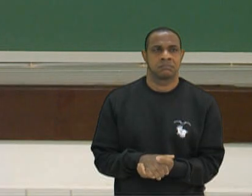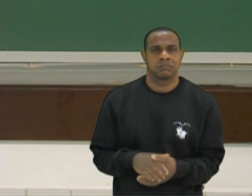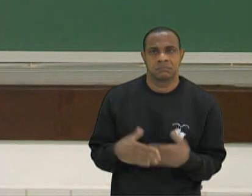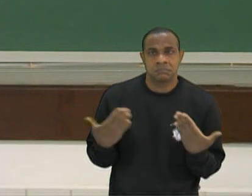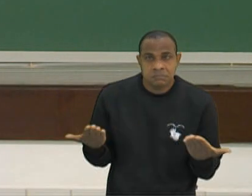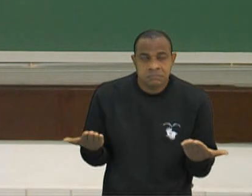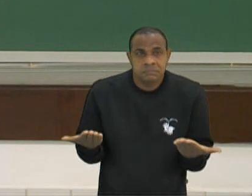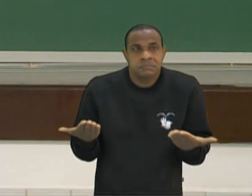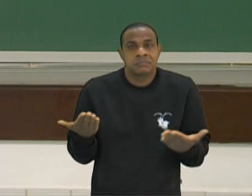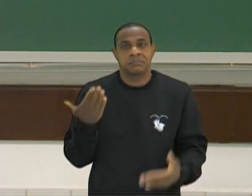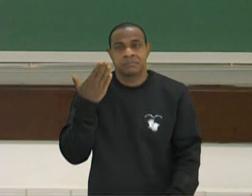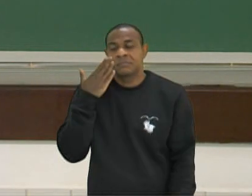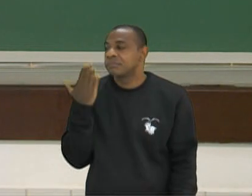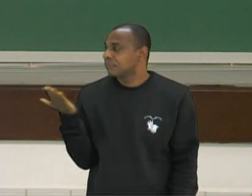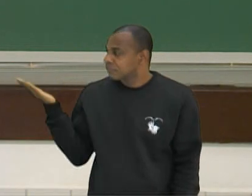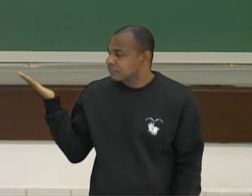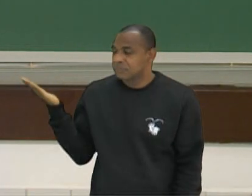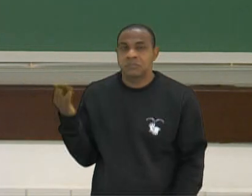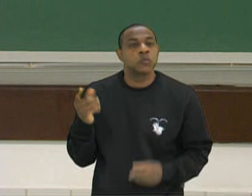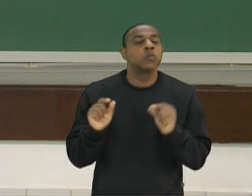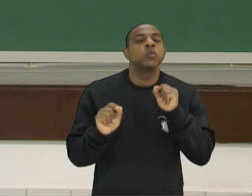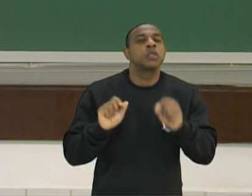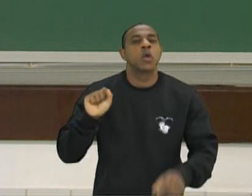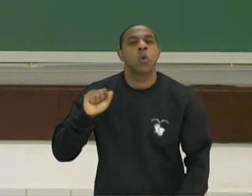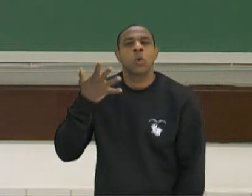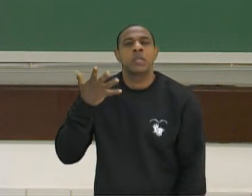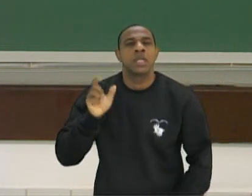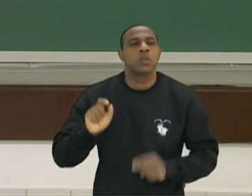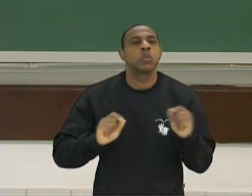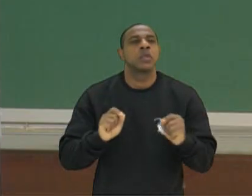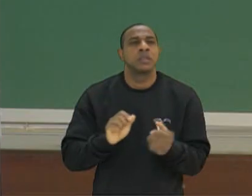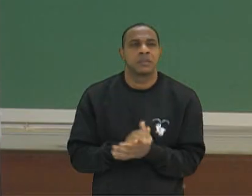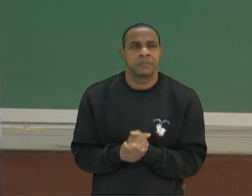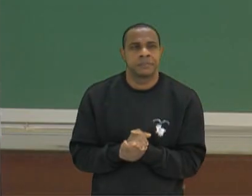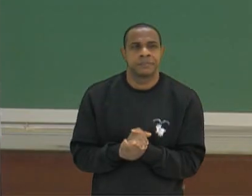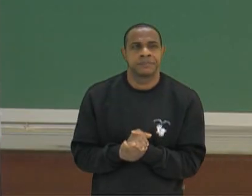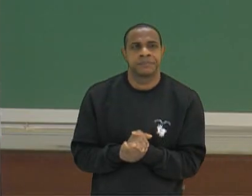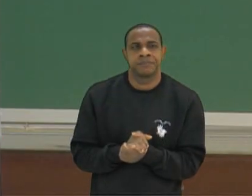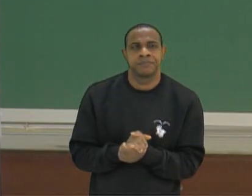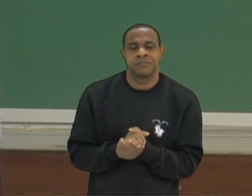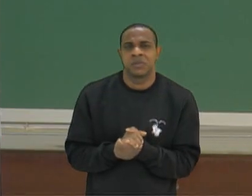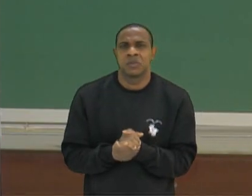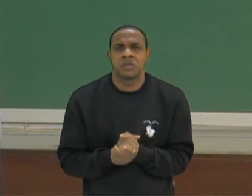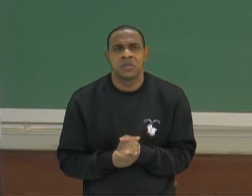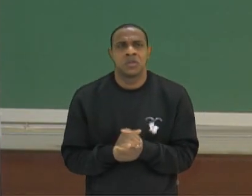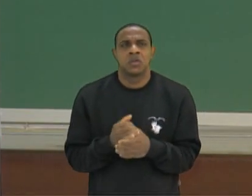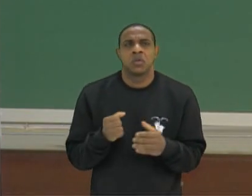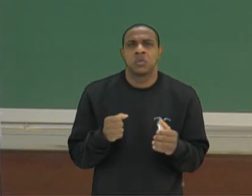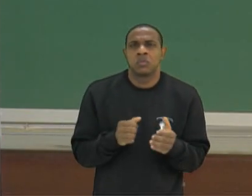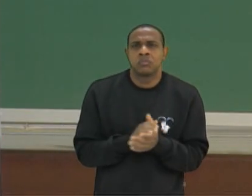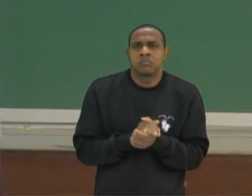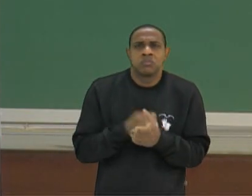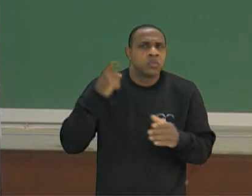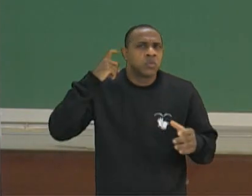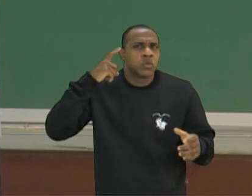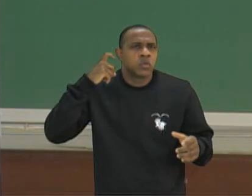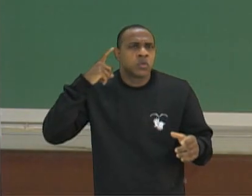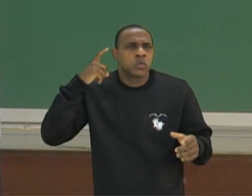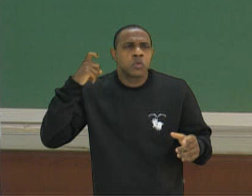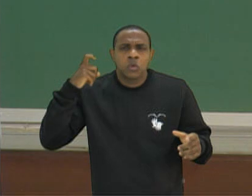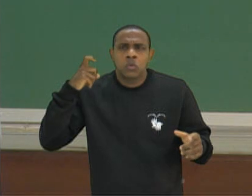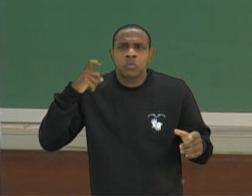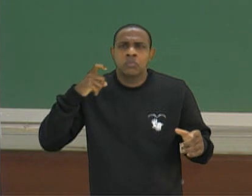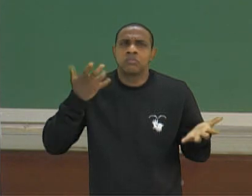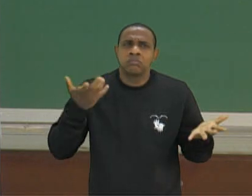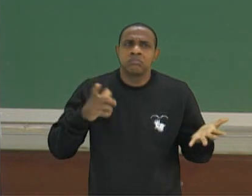Avançando então, querido estudante, olha o que acontece, ó, me acompanhe nas opções. Então ali, o som sofre difração, mas a luz